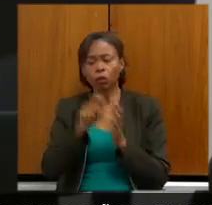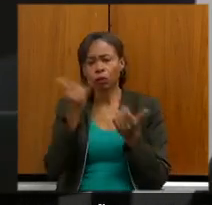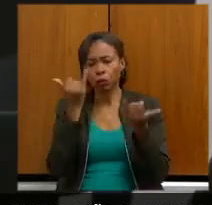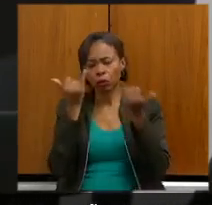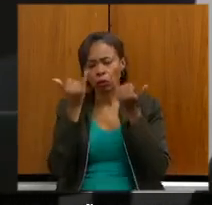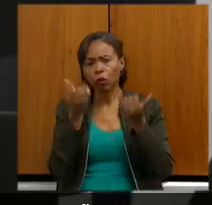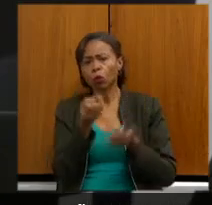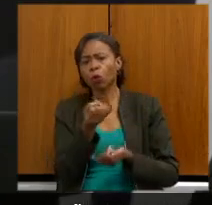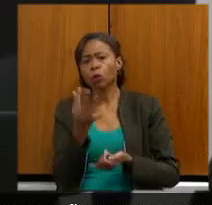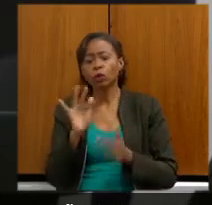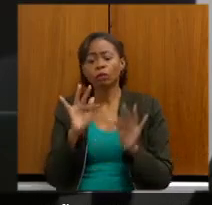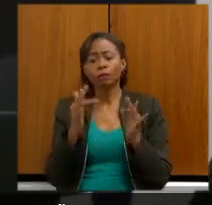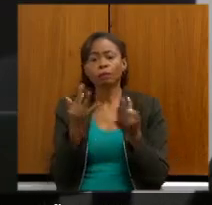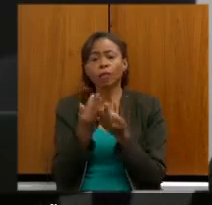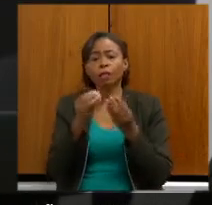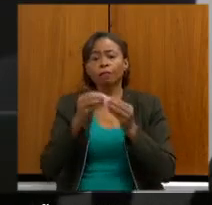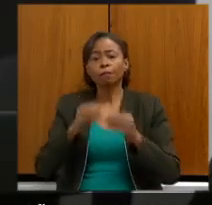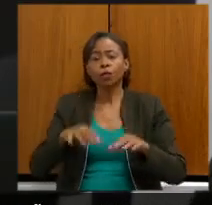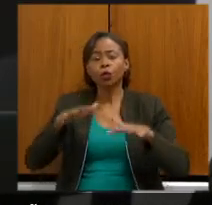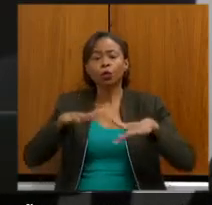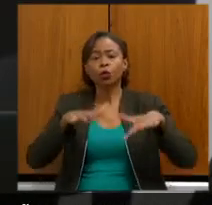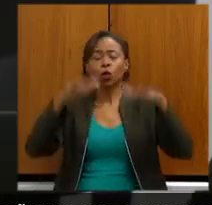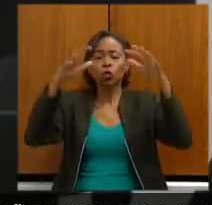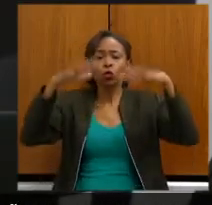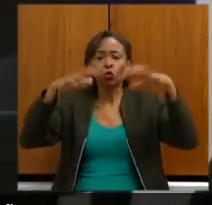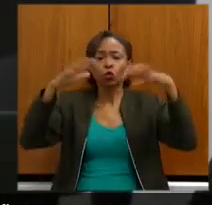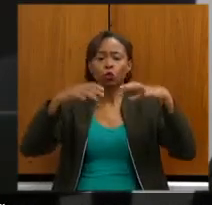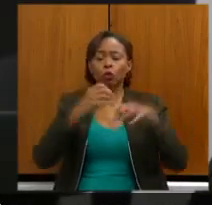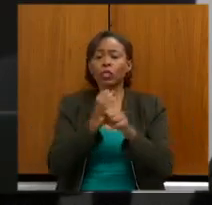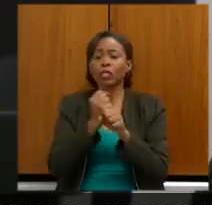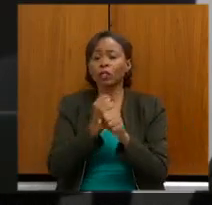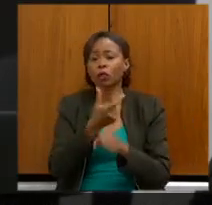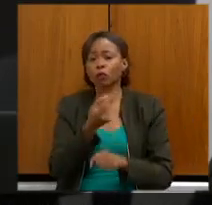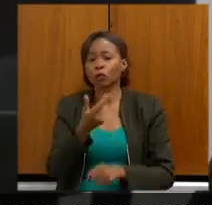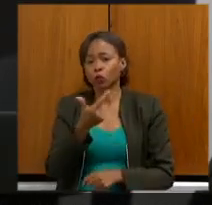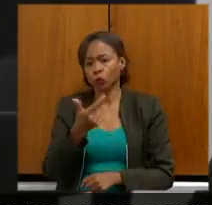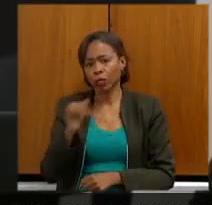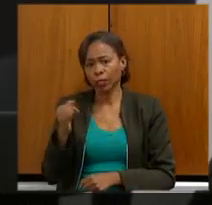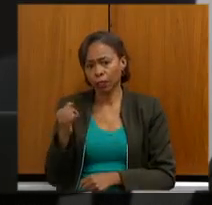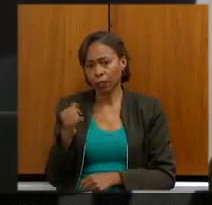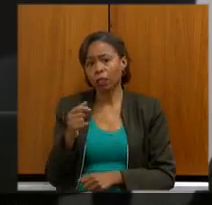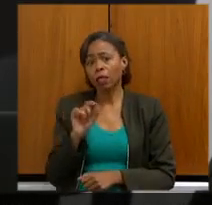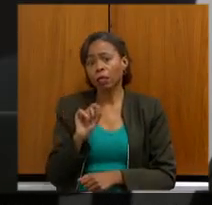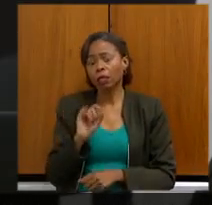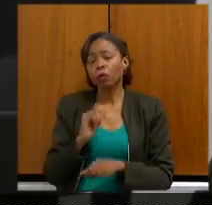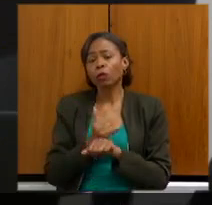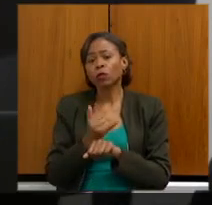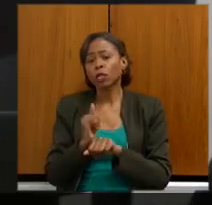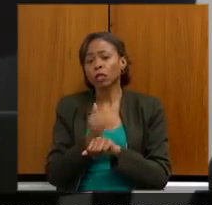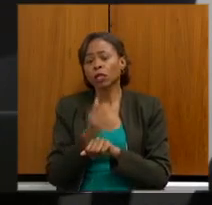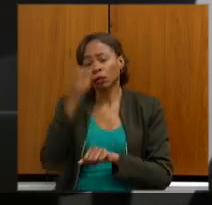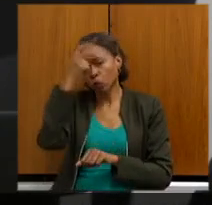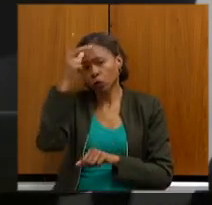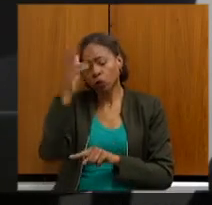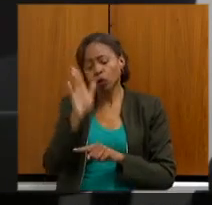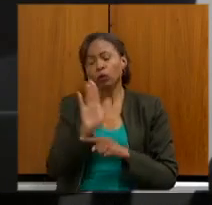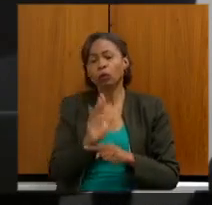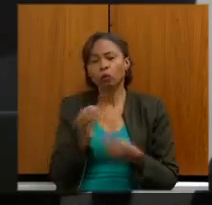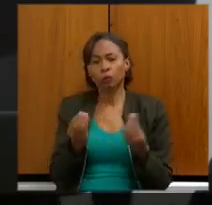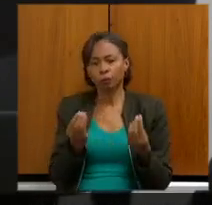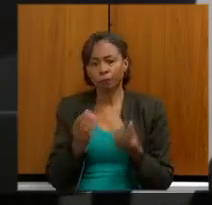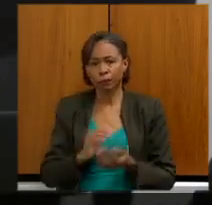de famílias atingidas pela chuva de Janeiro de 2022 e quais foram as medidas tomadas pelas prefeituras